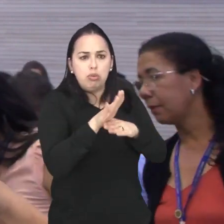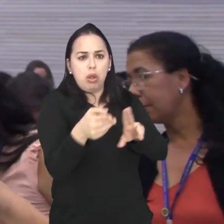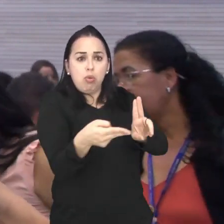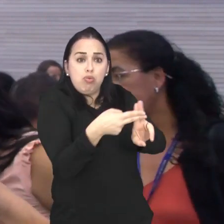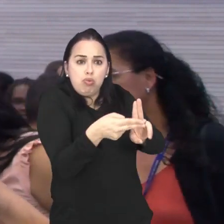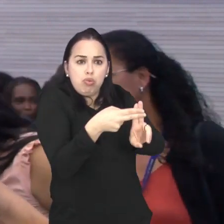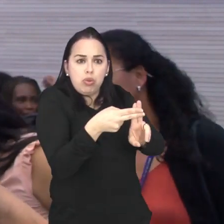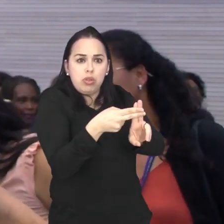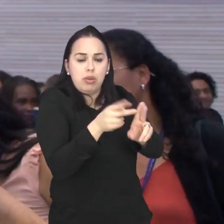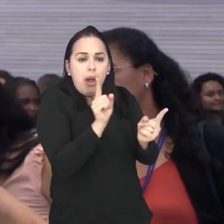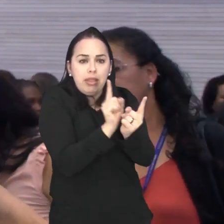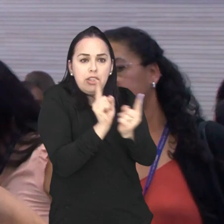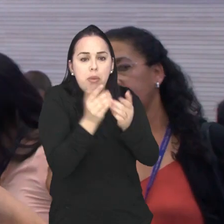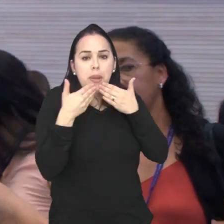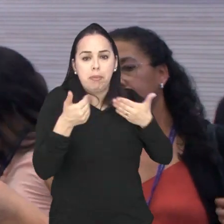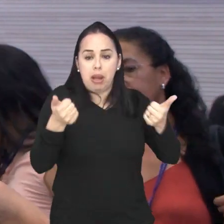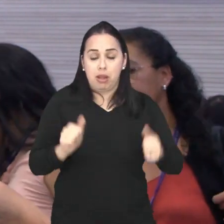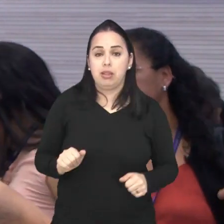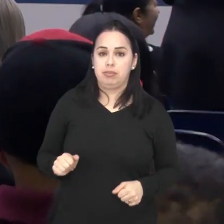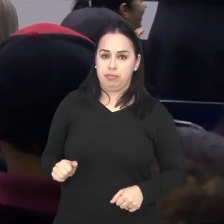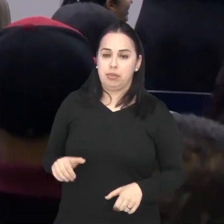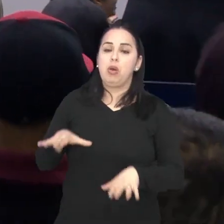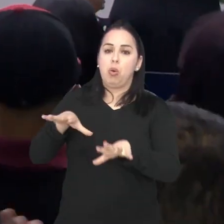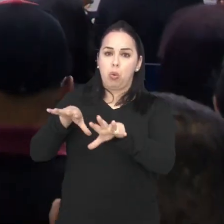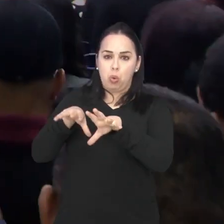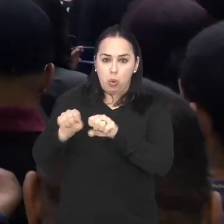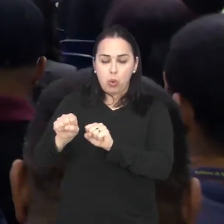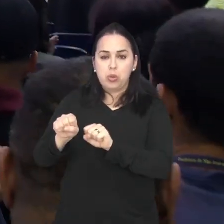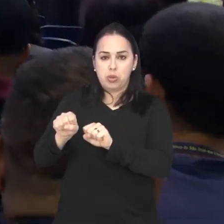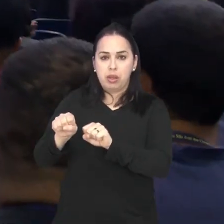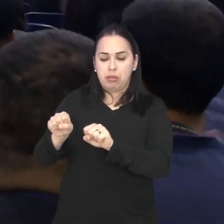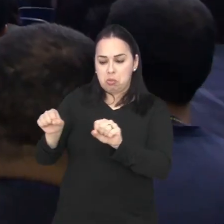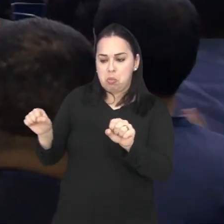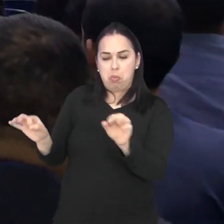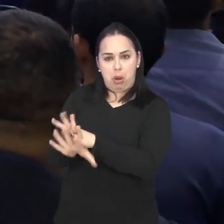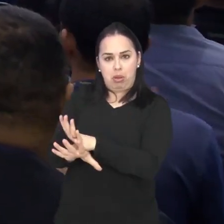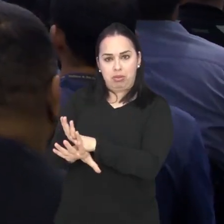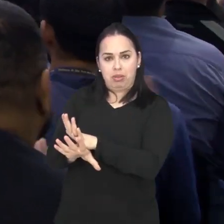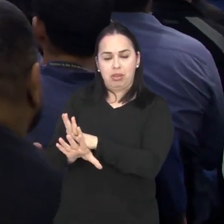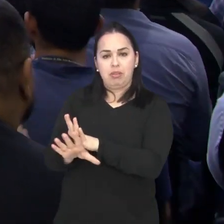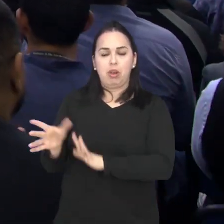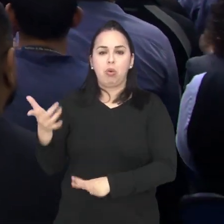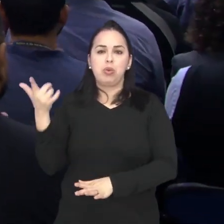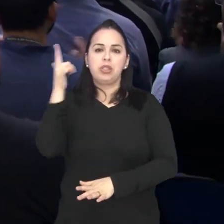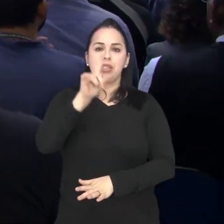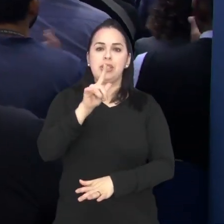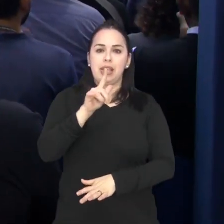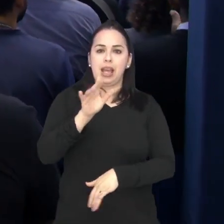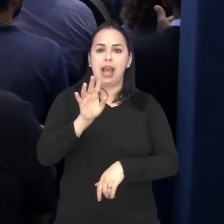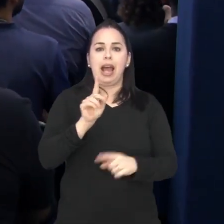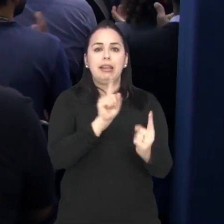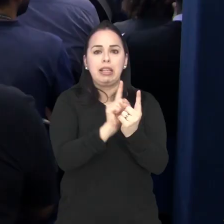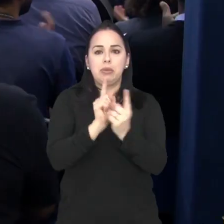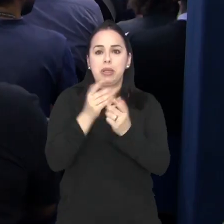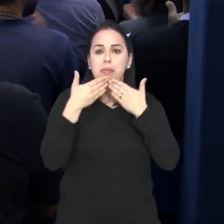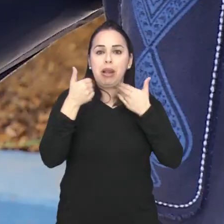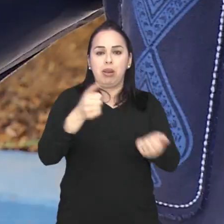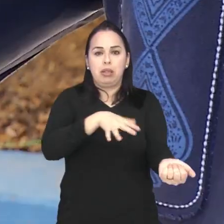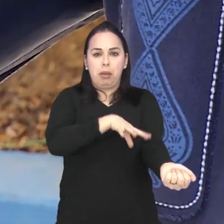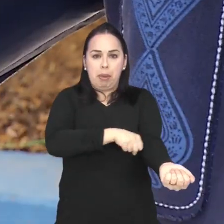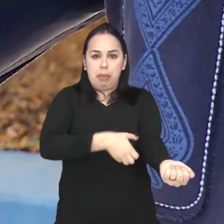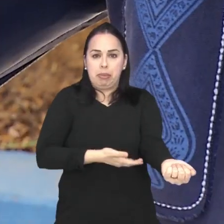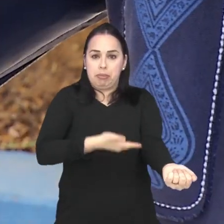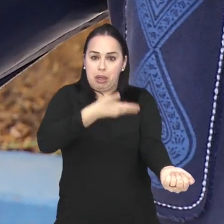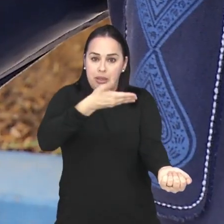gente fortalece o Sistema Único de Saúde. É isso que a gente quer. A capacitação vai permitir aos agentes comunitários novas abordagens,